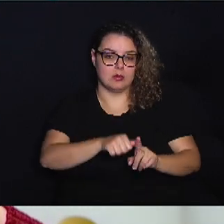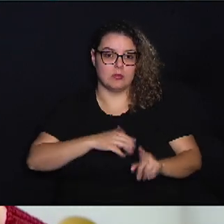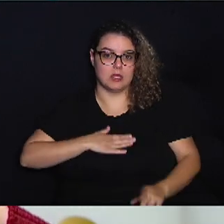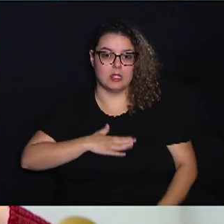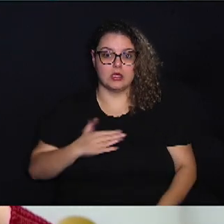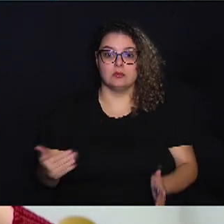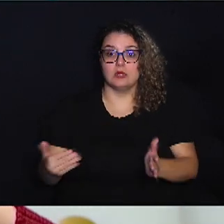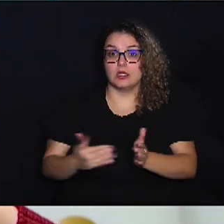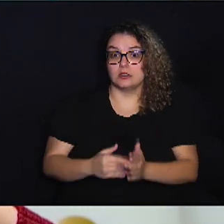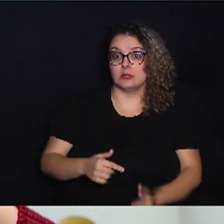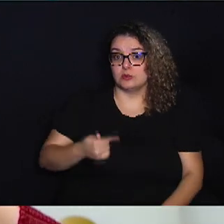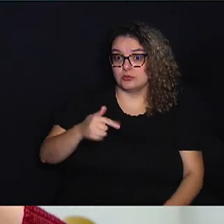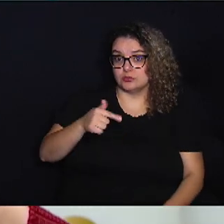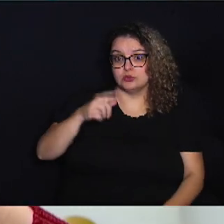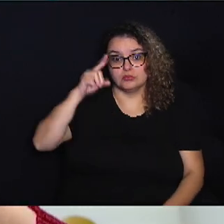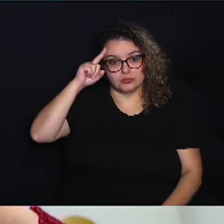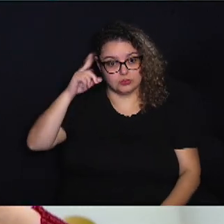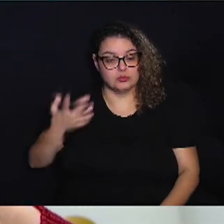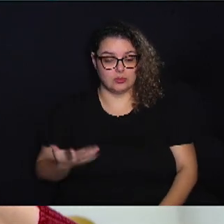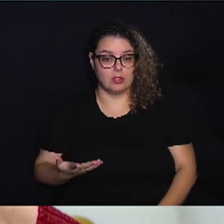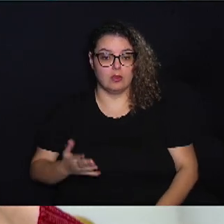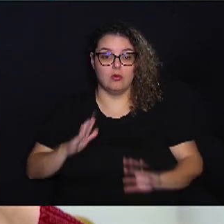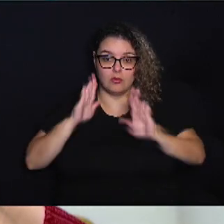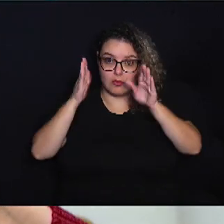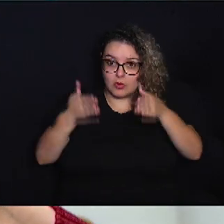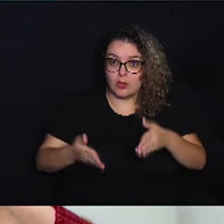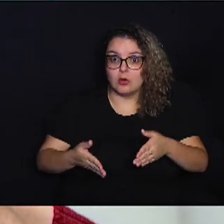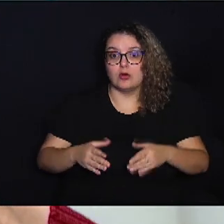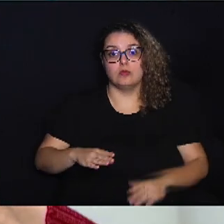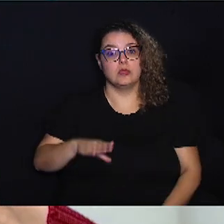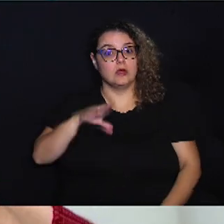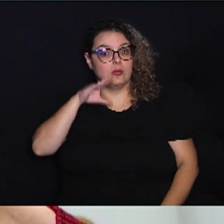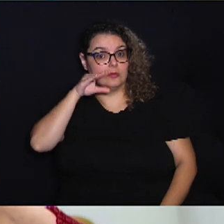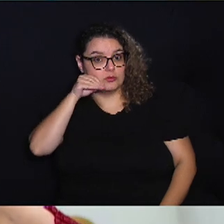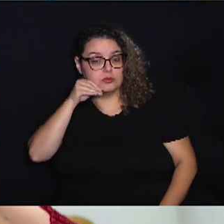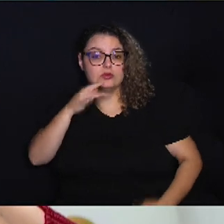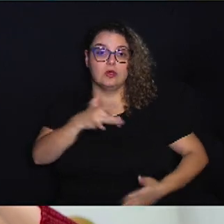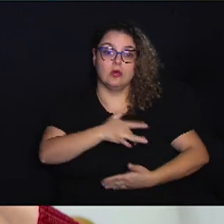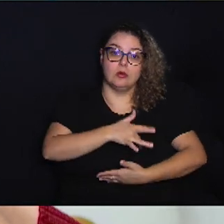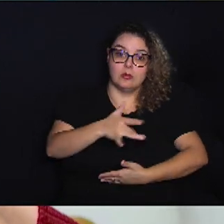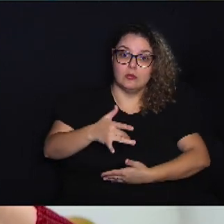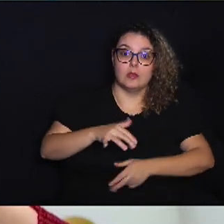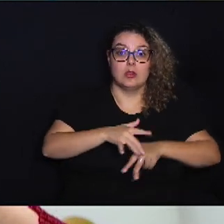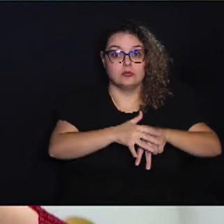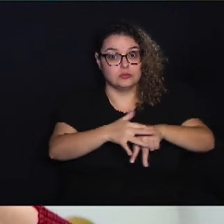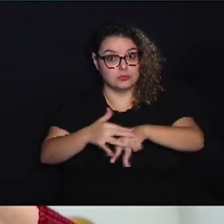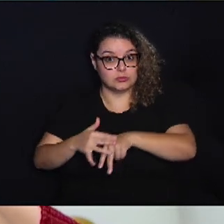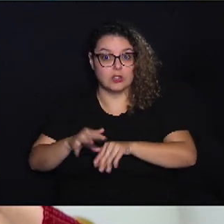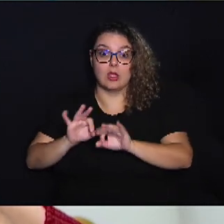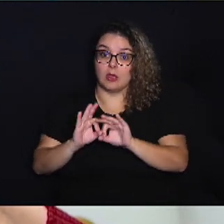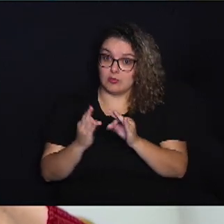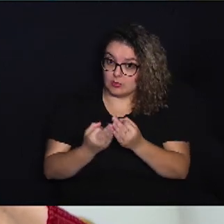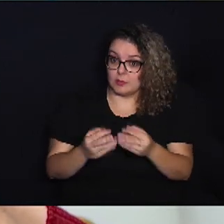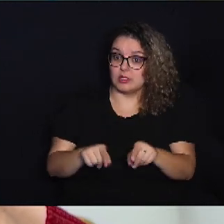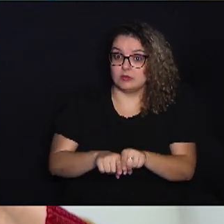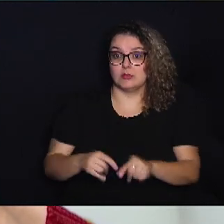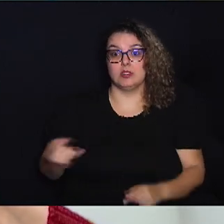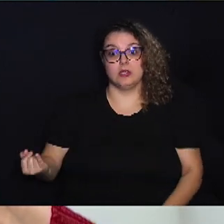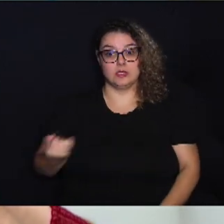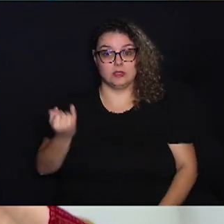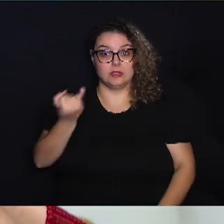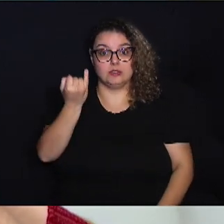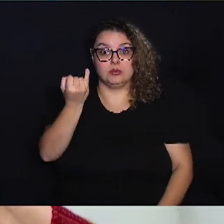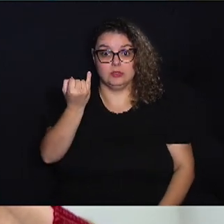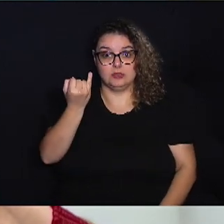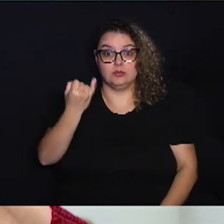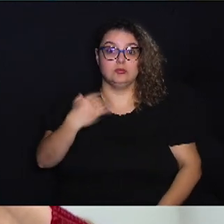todos os focos, né, tanto para colaborador, tanto para doadora, quanto para paciente, quanto para família, a